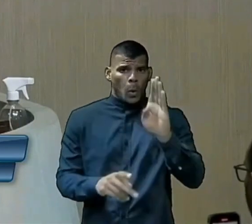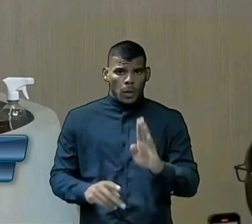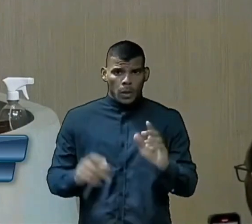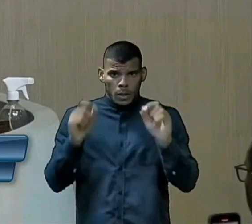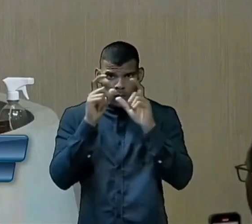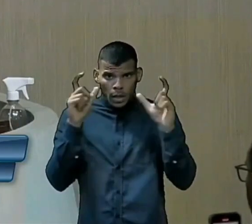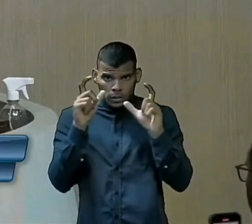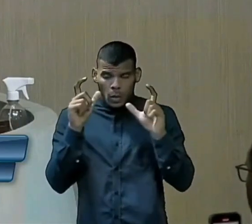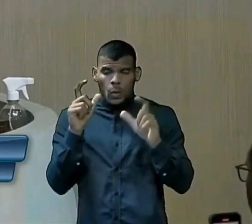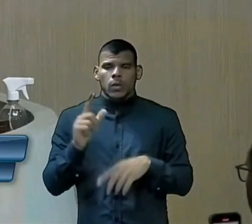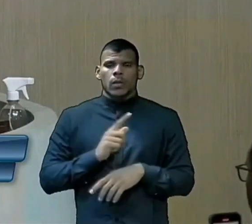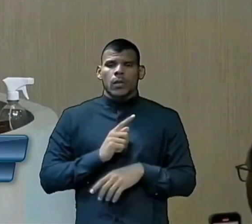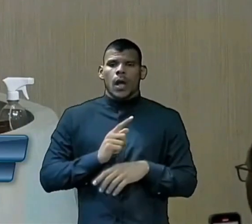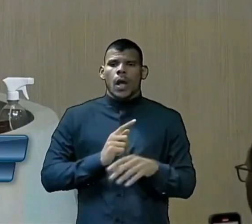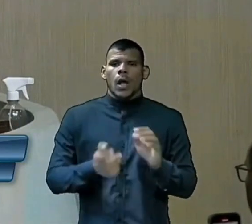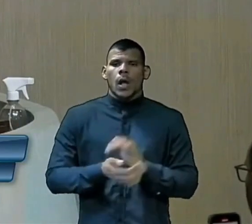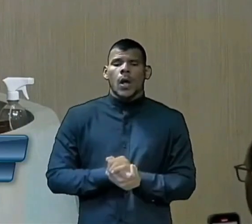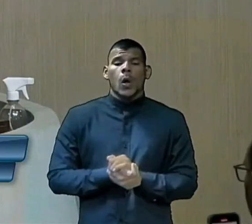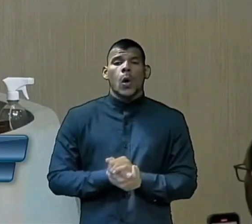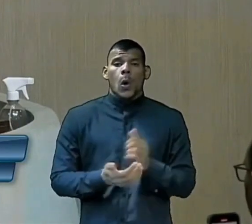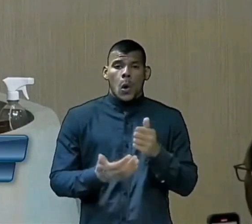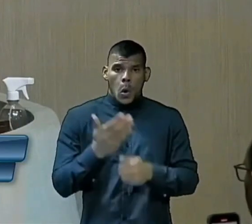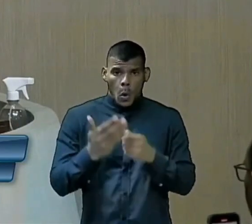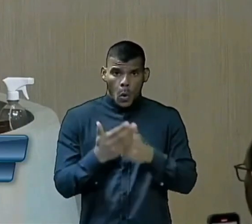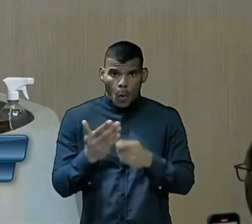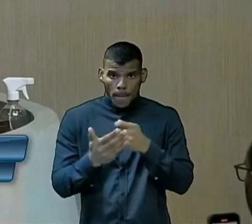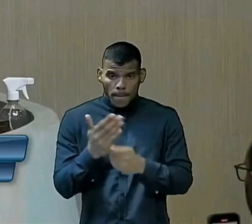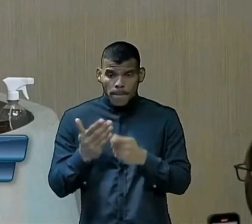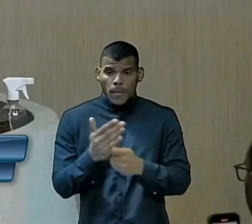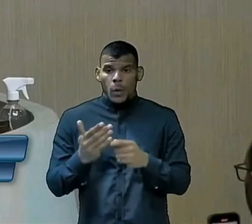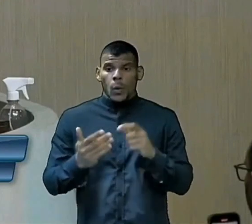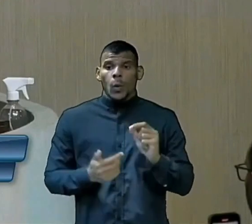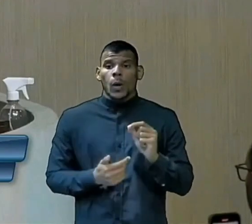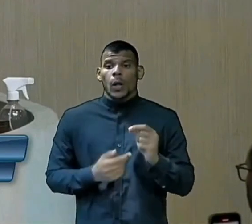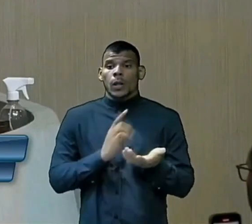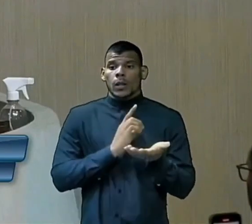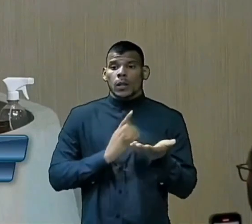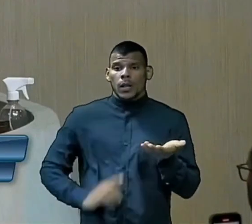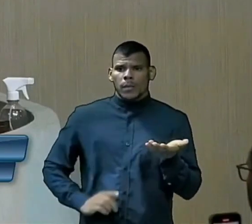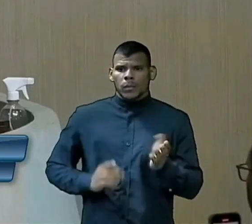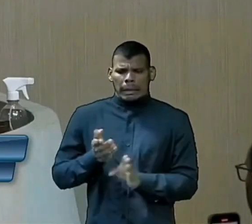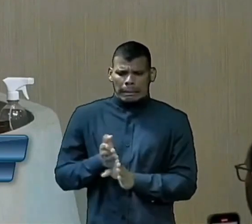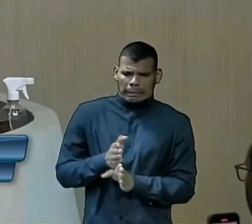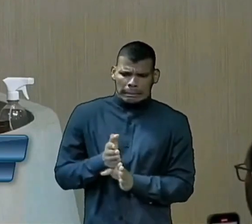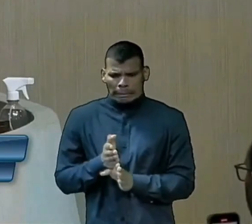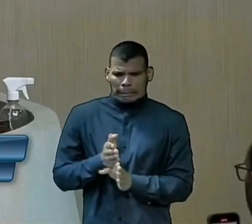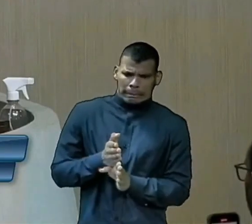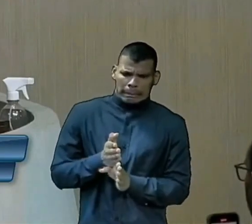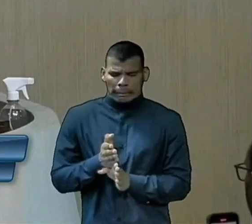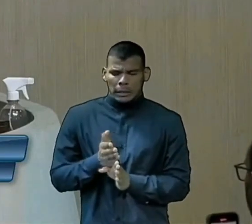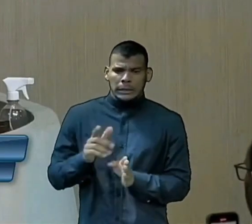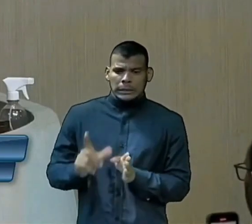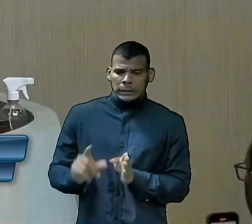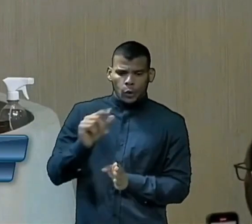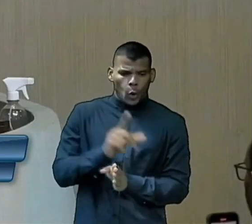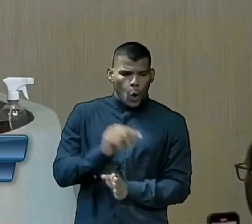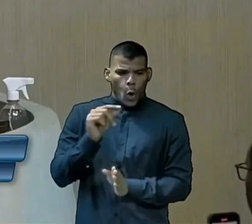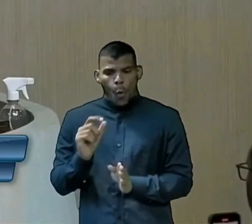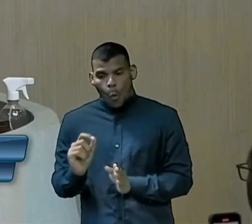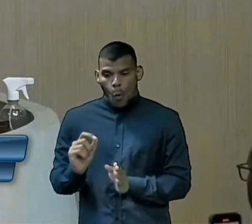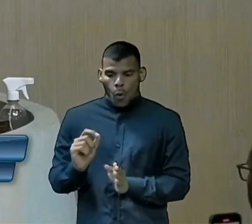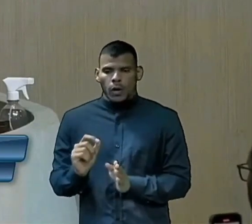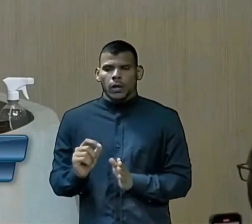e está cobrando de seus deputados. E ainda tem deputado cearense em cima do muro calado. É um